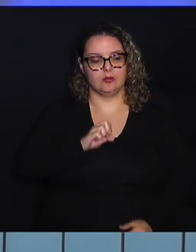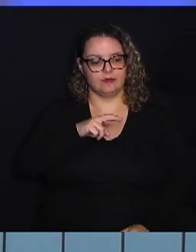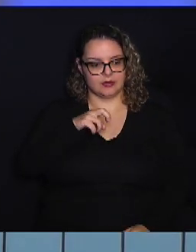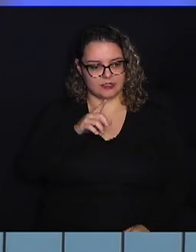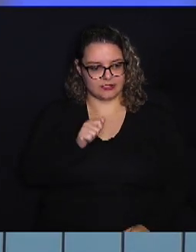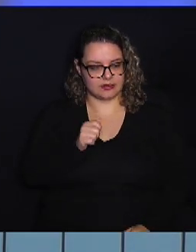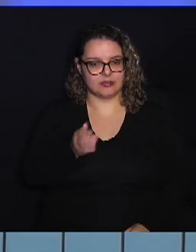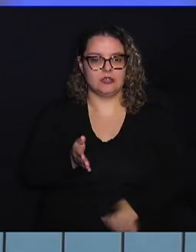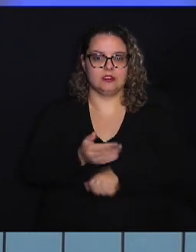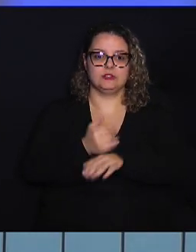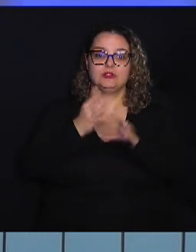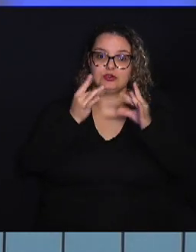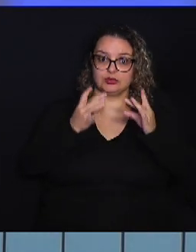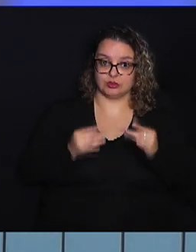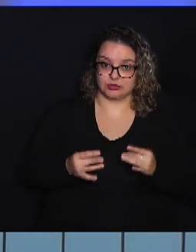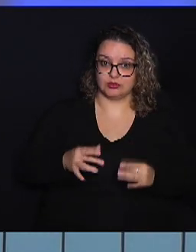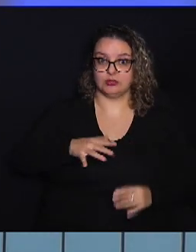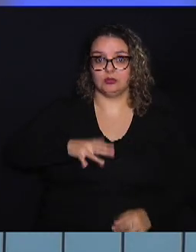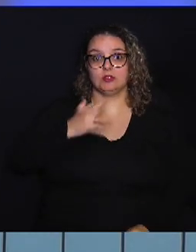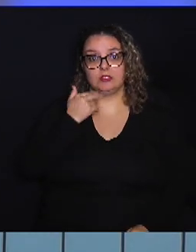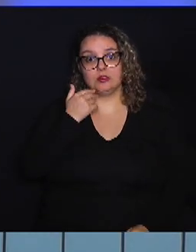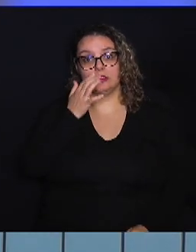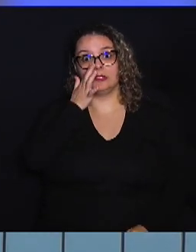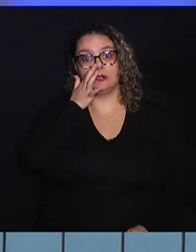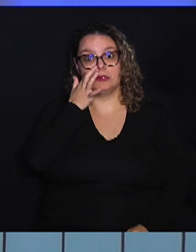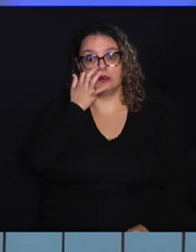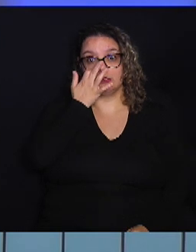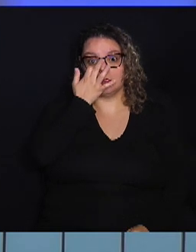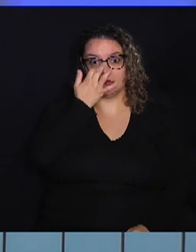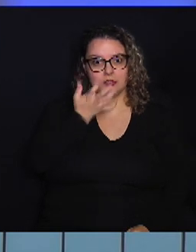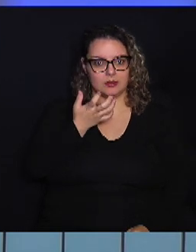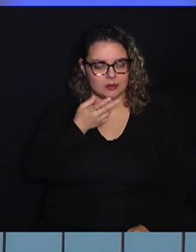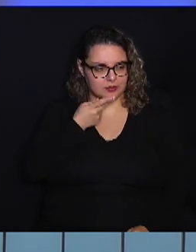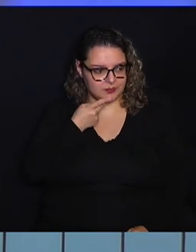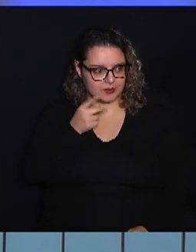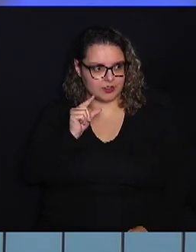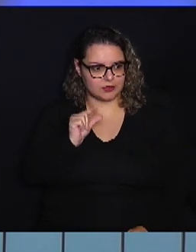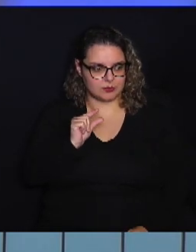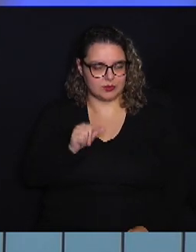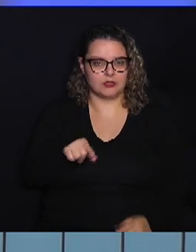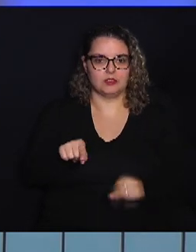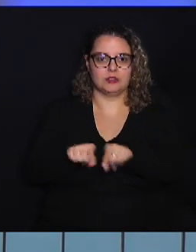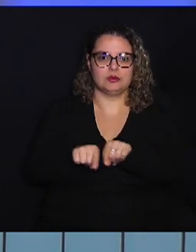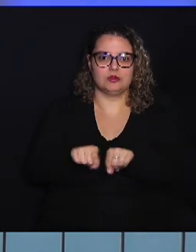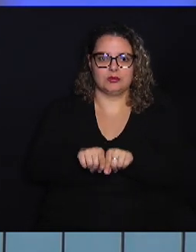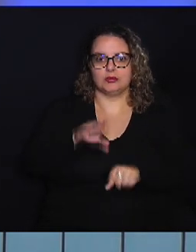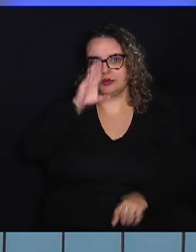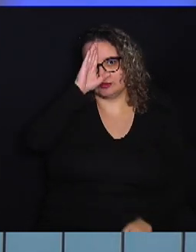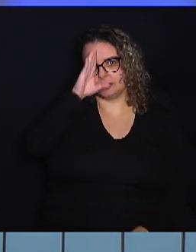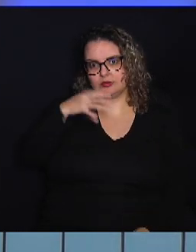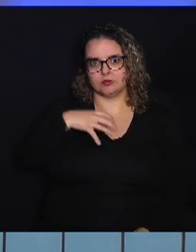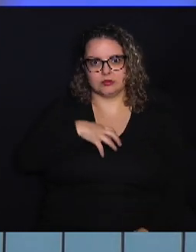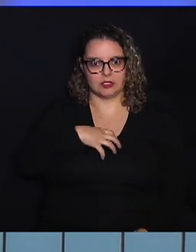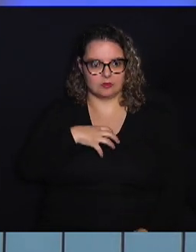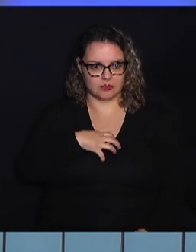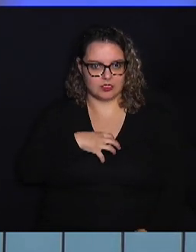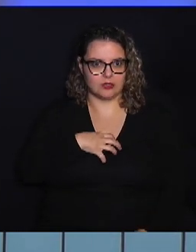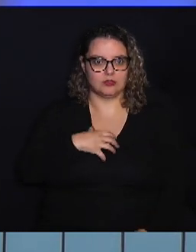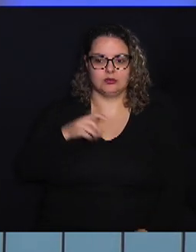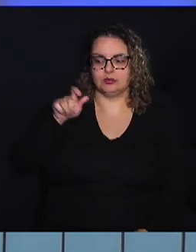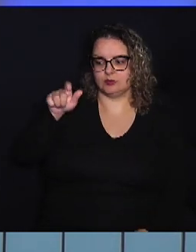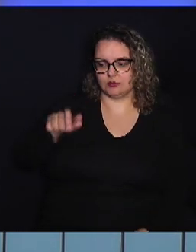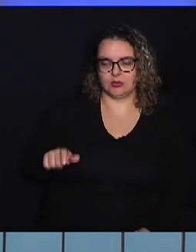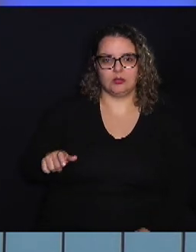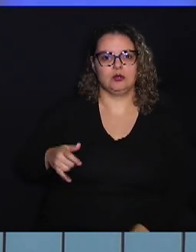gente entrar realmente na parte da nutrição, né, eu gostaria que você falasse um pouquinho também dos principais sintomas que uma pessoa que está